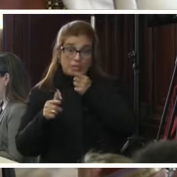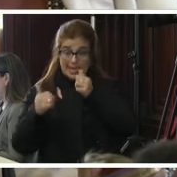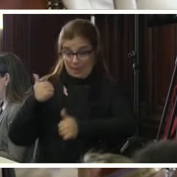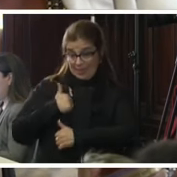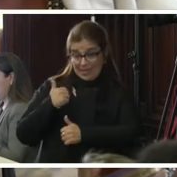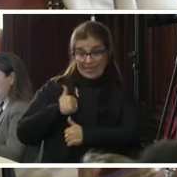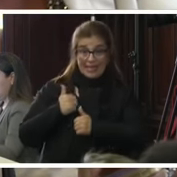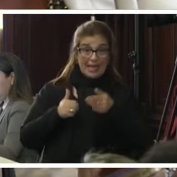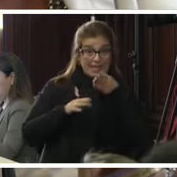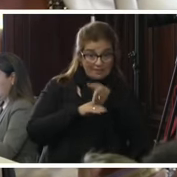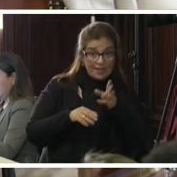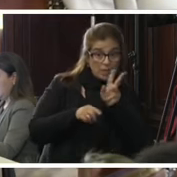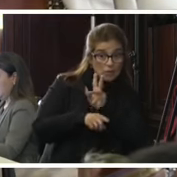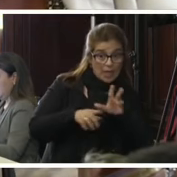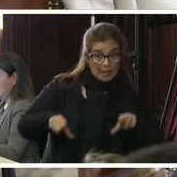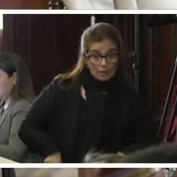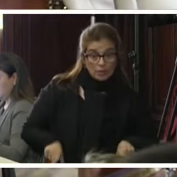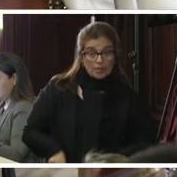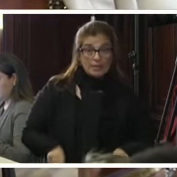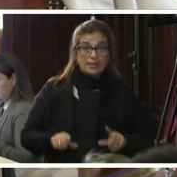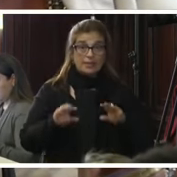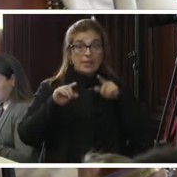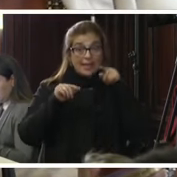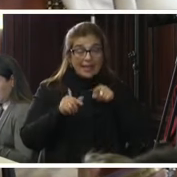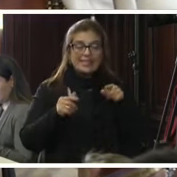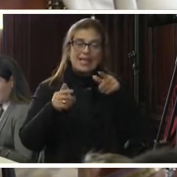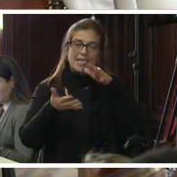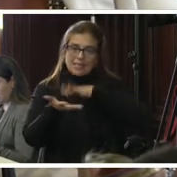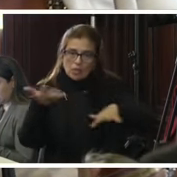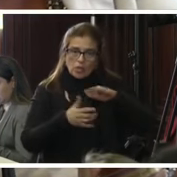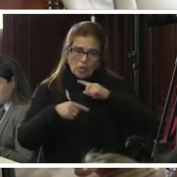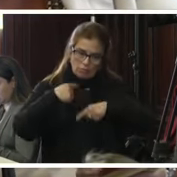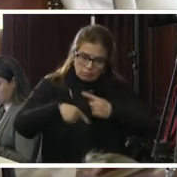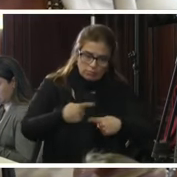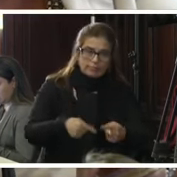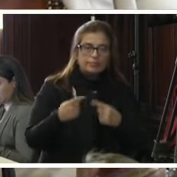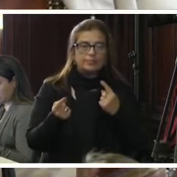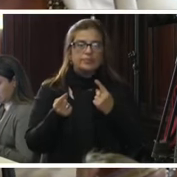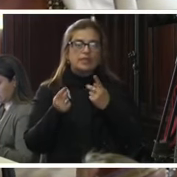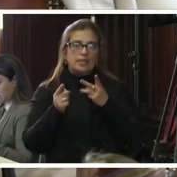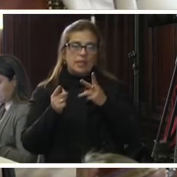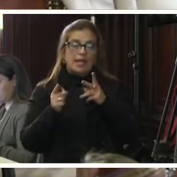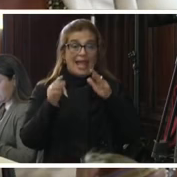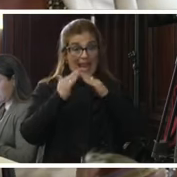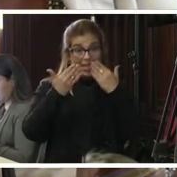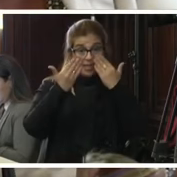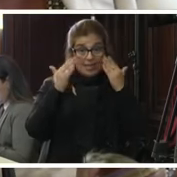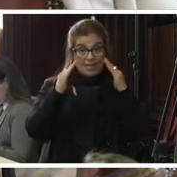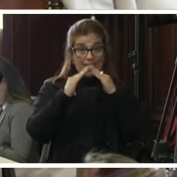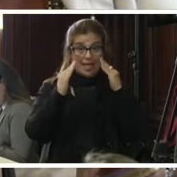escola municipal. É importante frisar que, na sequência, 2 jovens caídos junto ao muro dessa escola